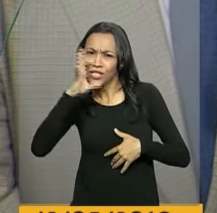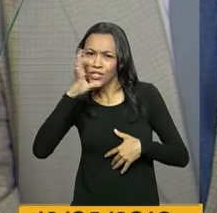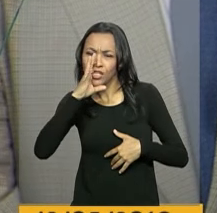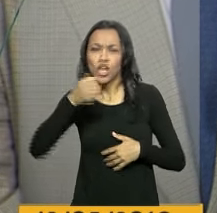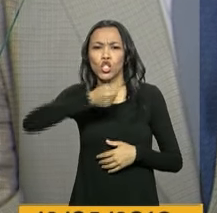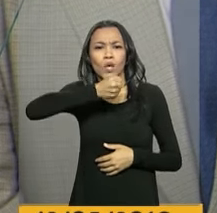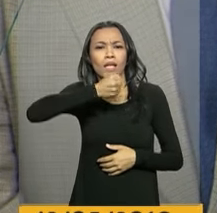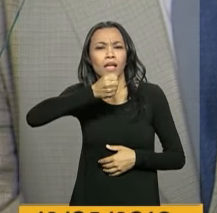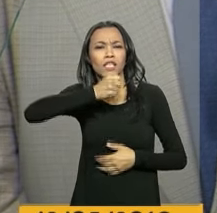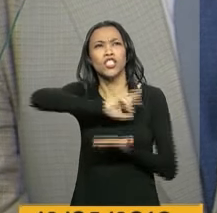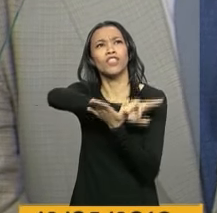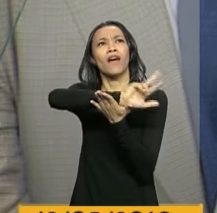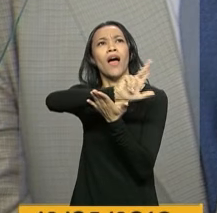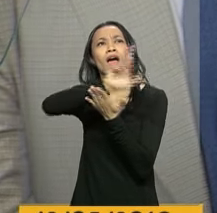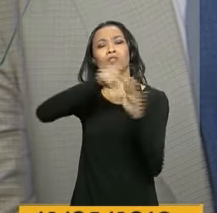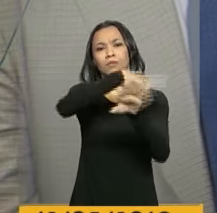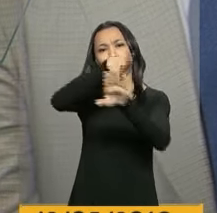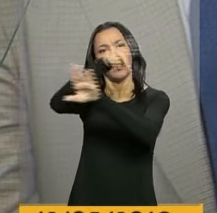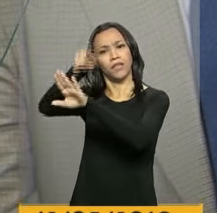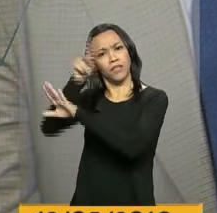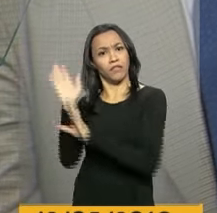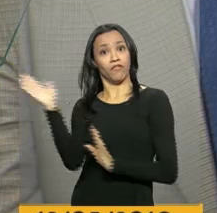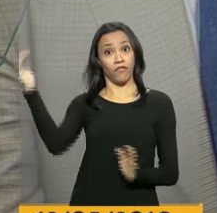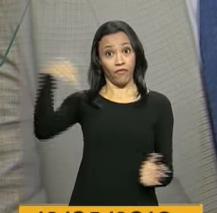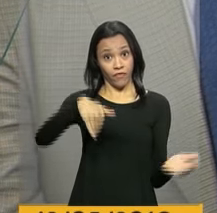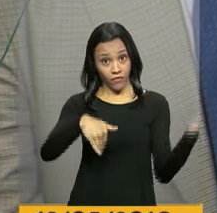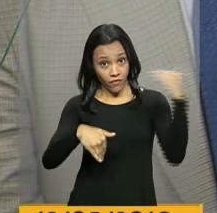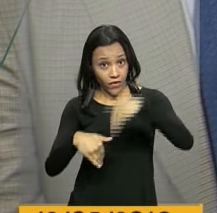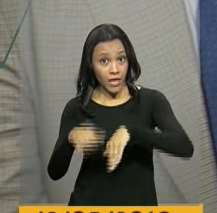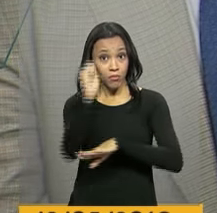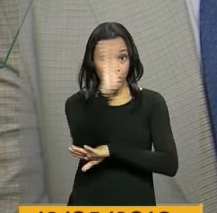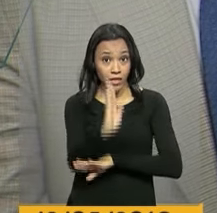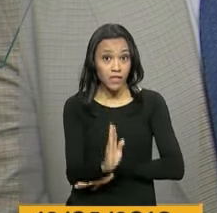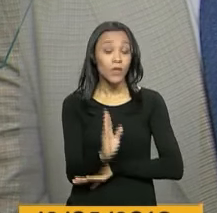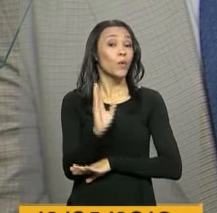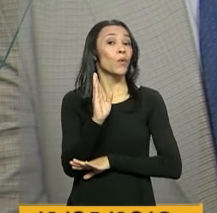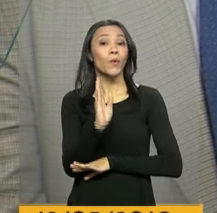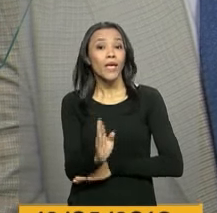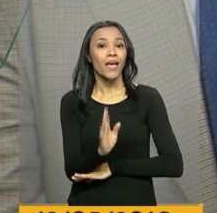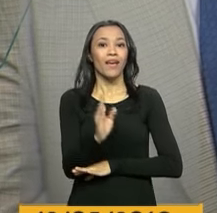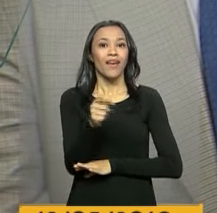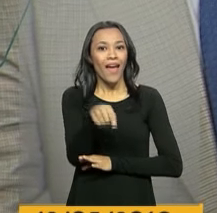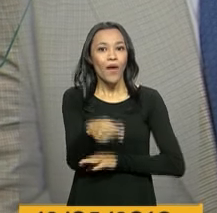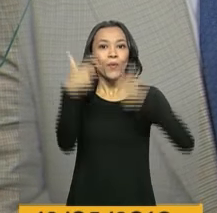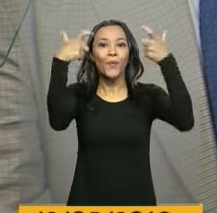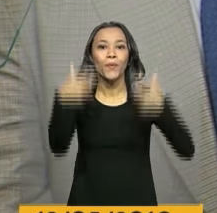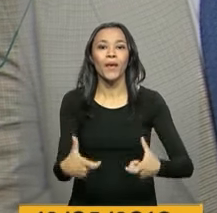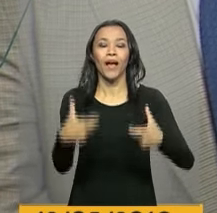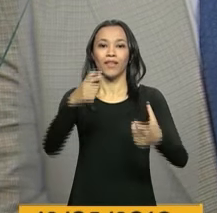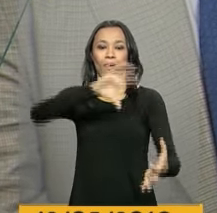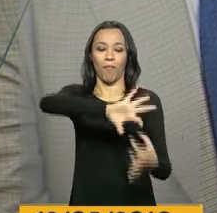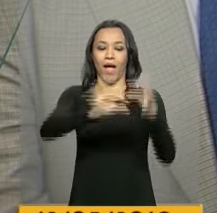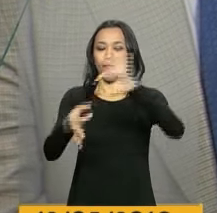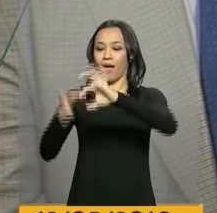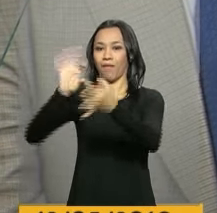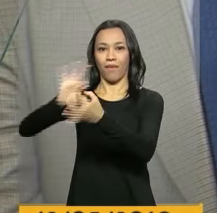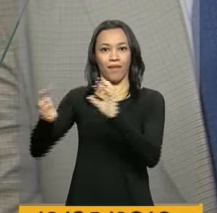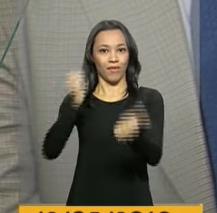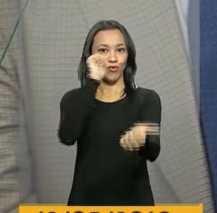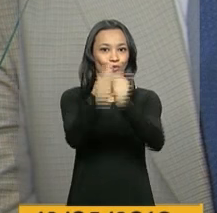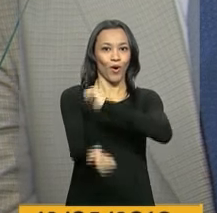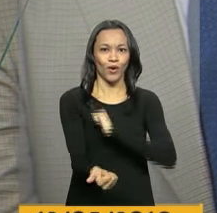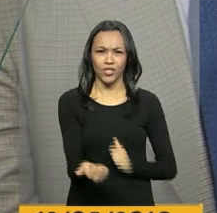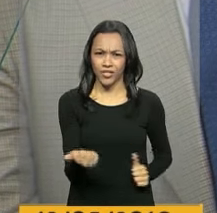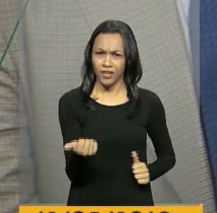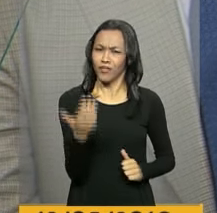vários países estarão presentes para reportar o país sede das competições. Muito além dos